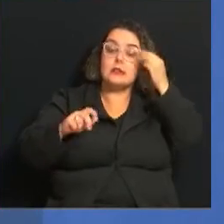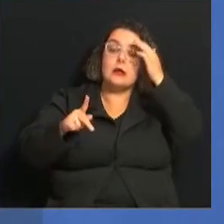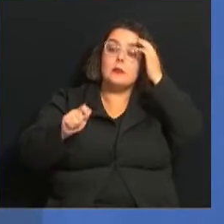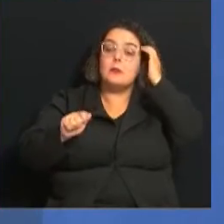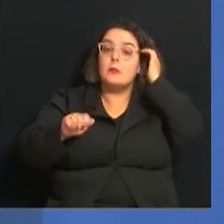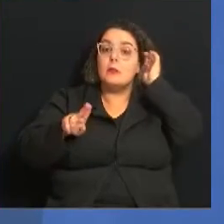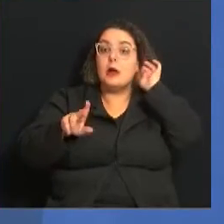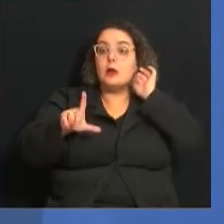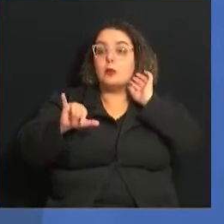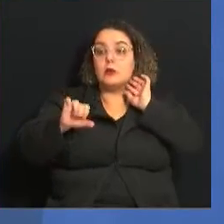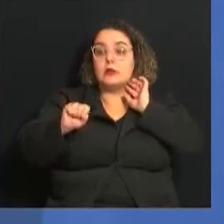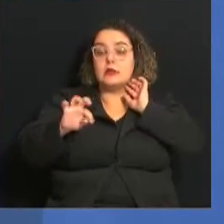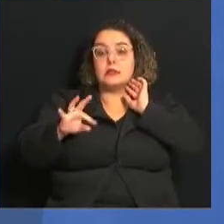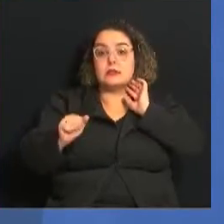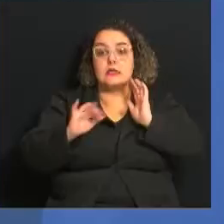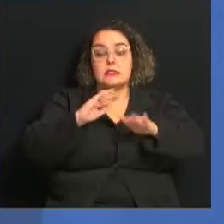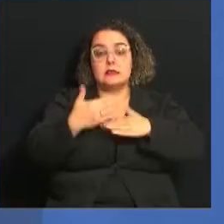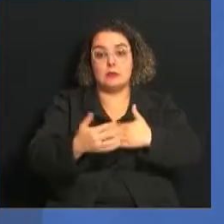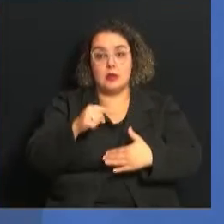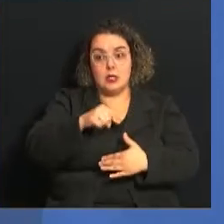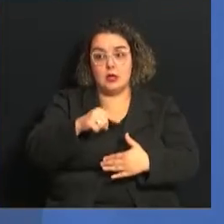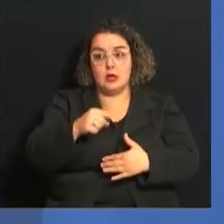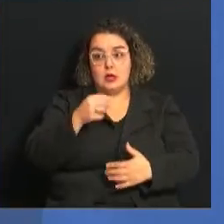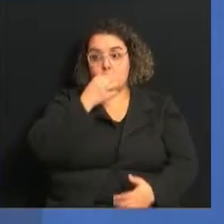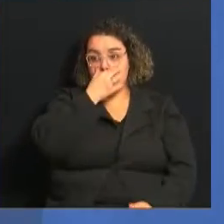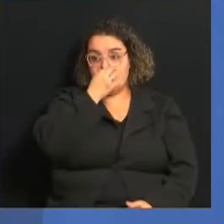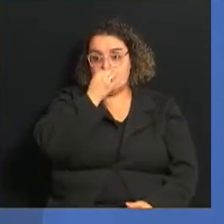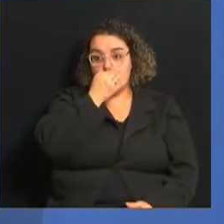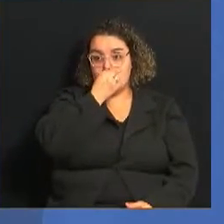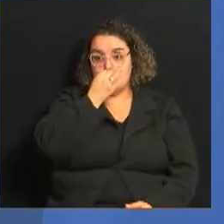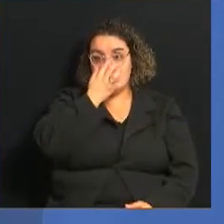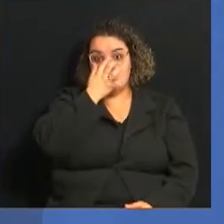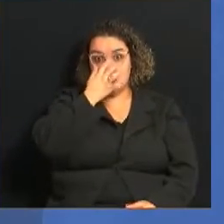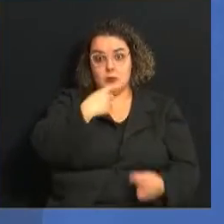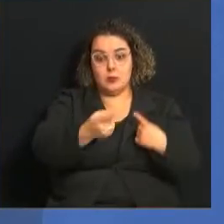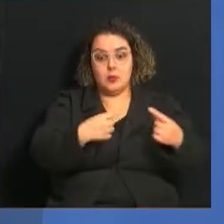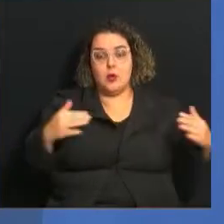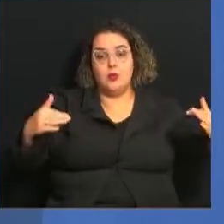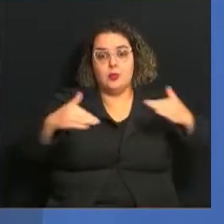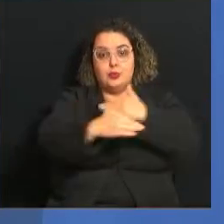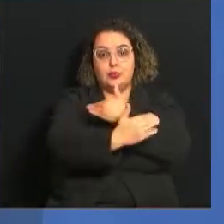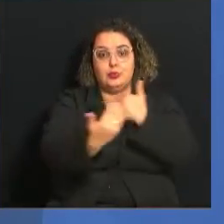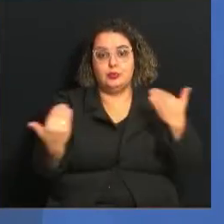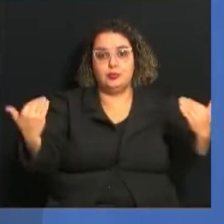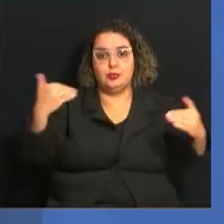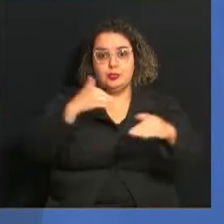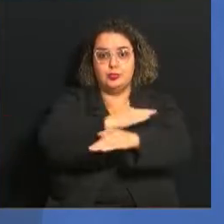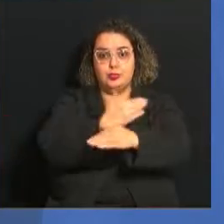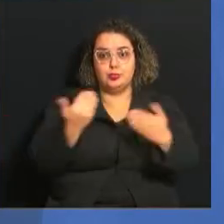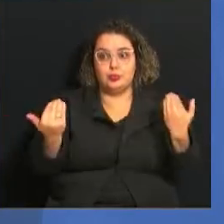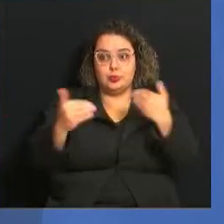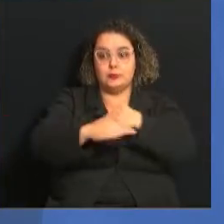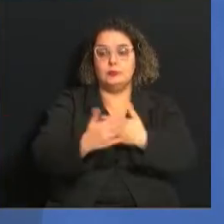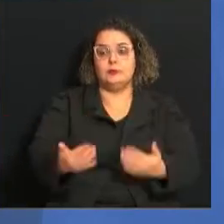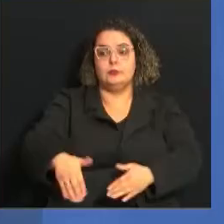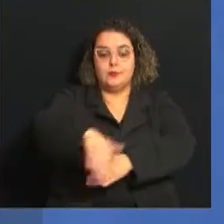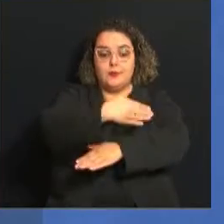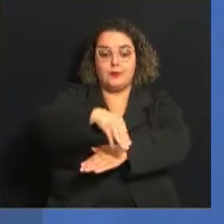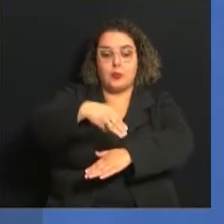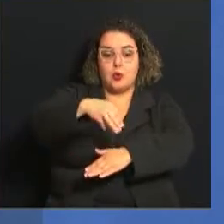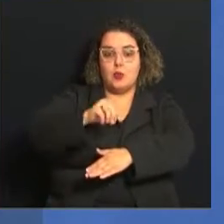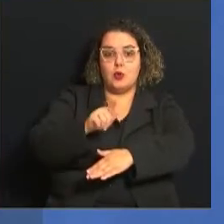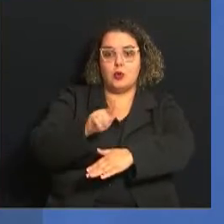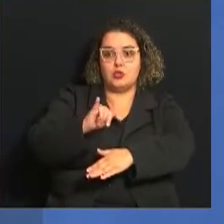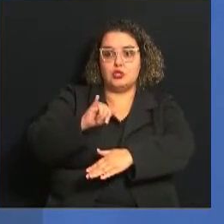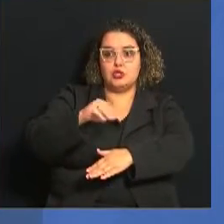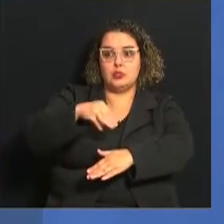A ideia é aumentar a fluidez no trânsito e a mudança ocorre entre a rua Mojimirim e a